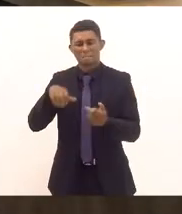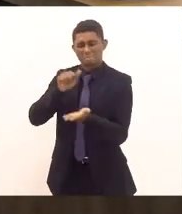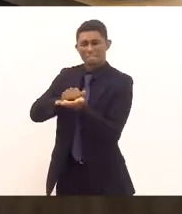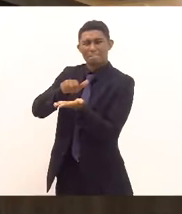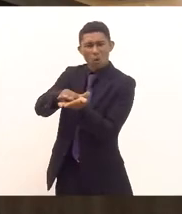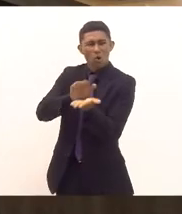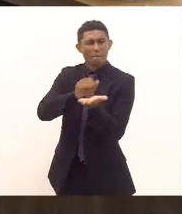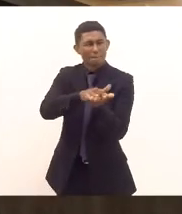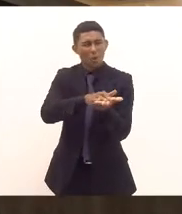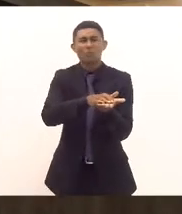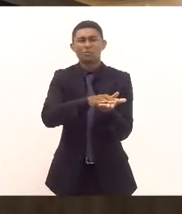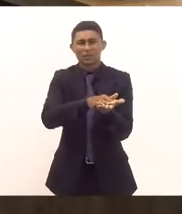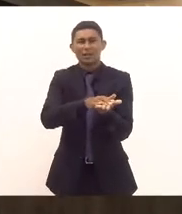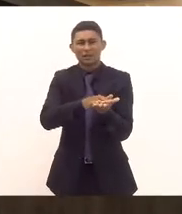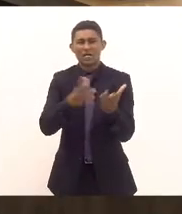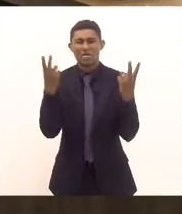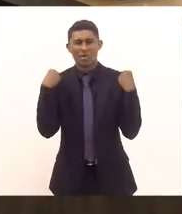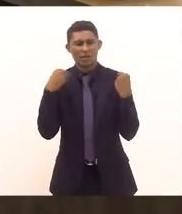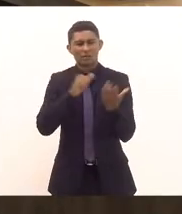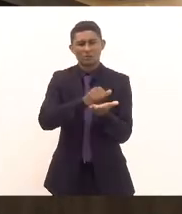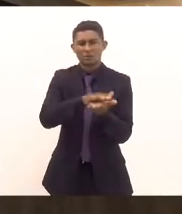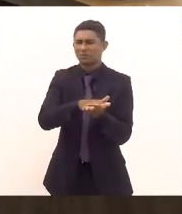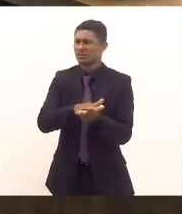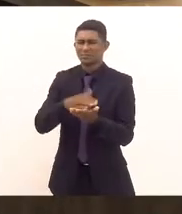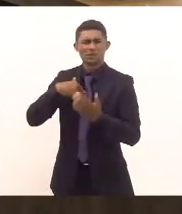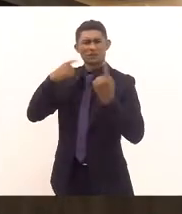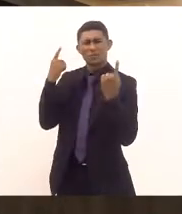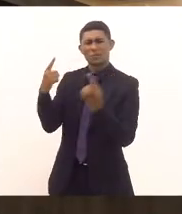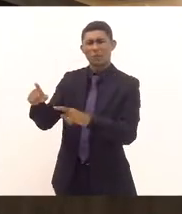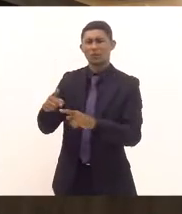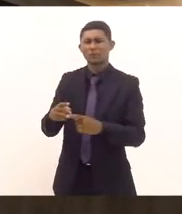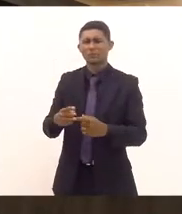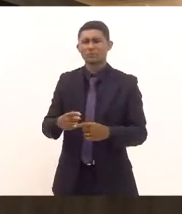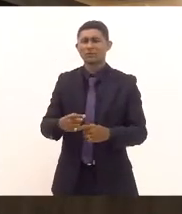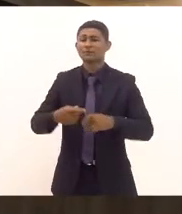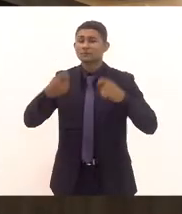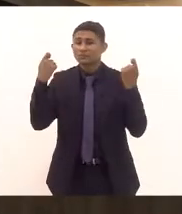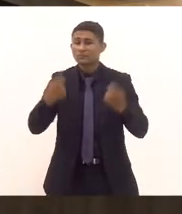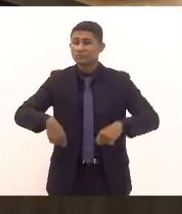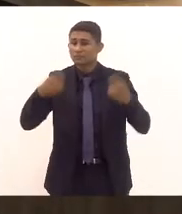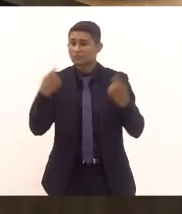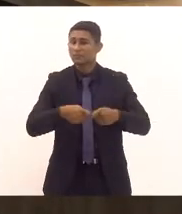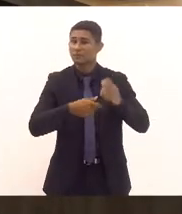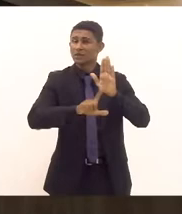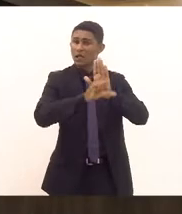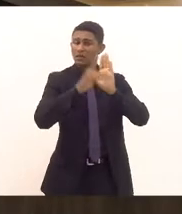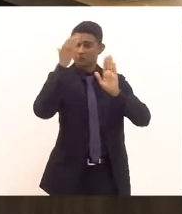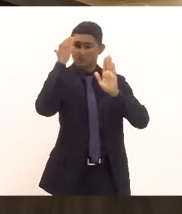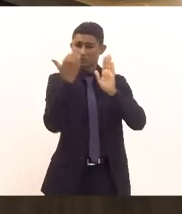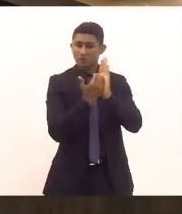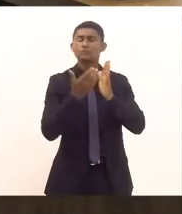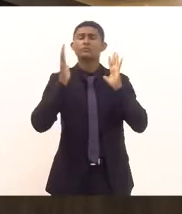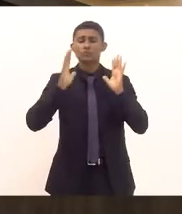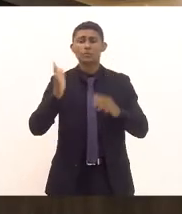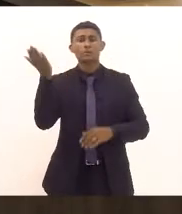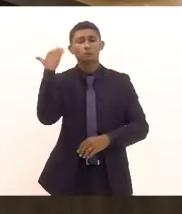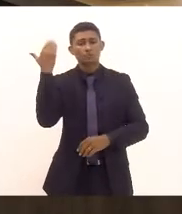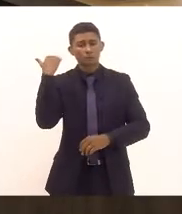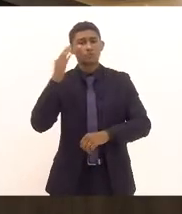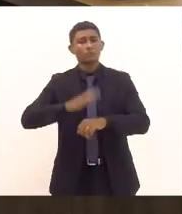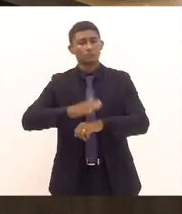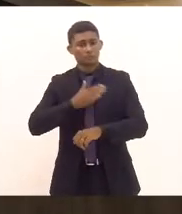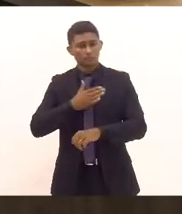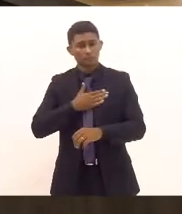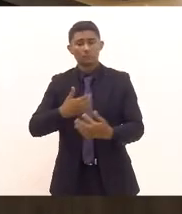também guardar fixo ele tem que obedecer a lei que dessa casa já fez uma lei da minha autoria age com a